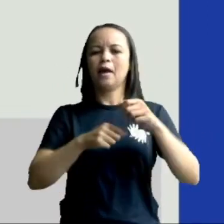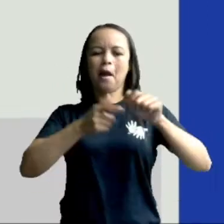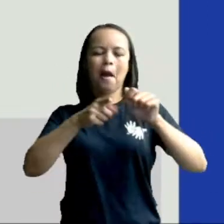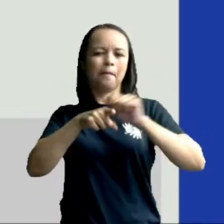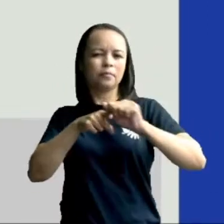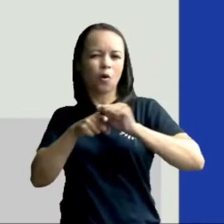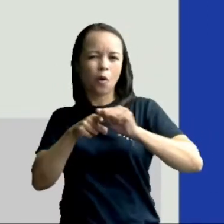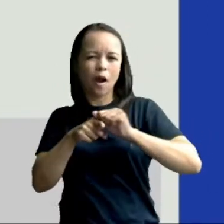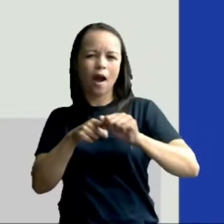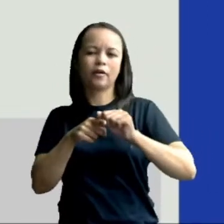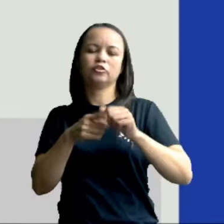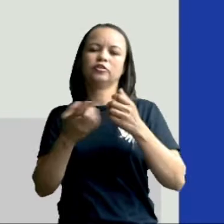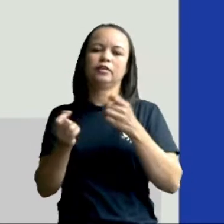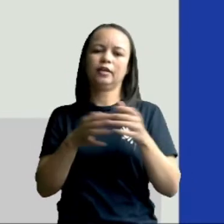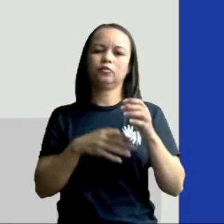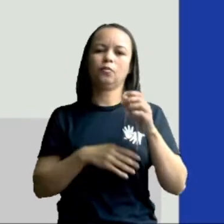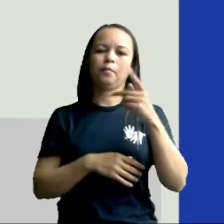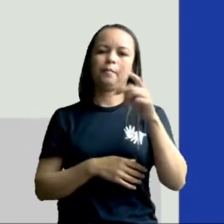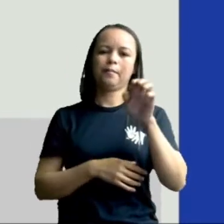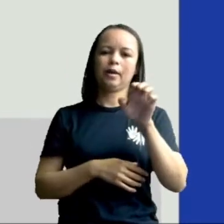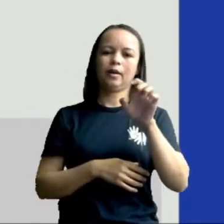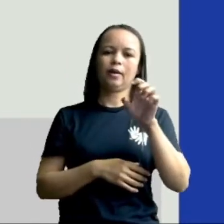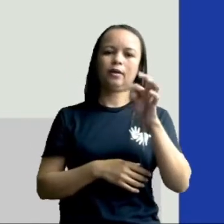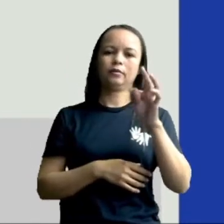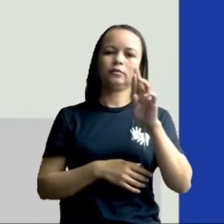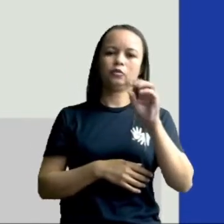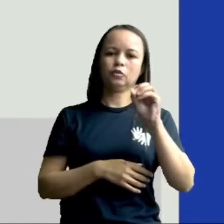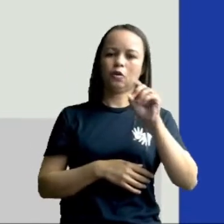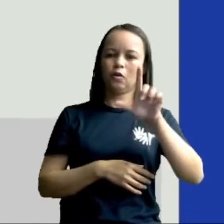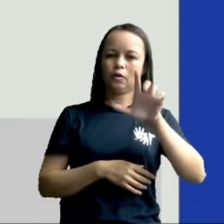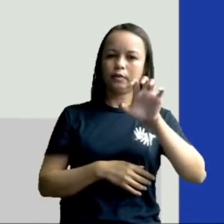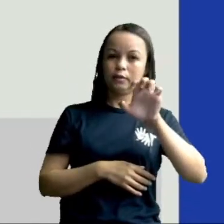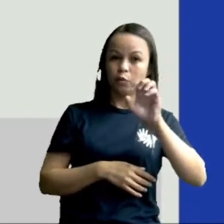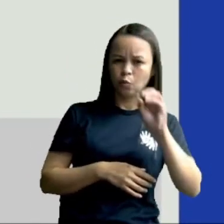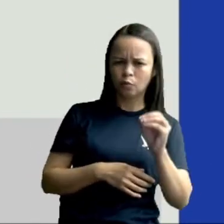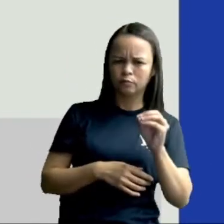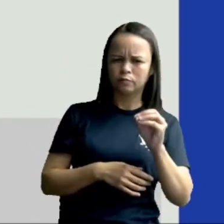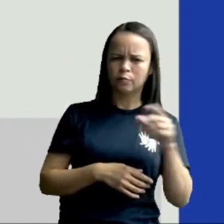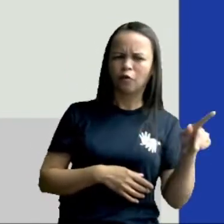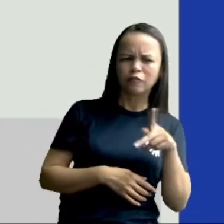borracha. Opa, professora, a borracha tem petróleo?